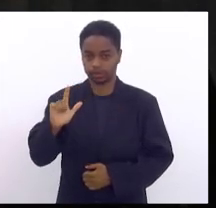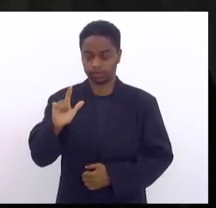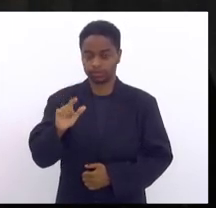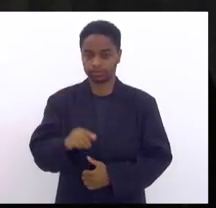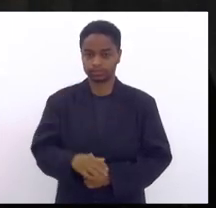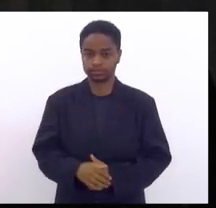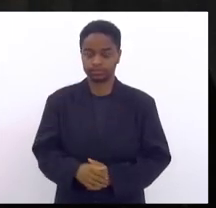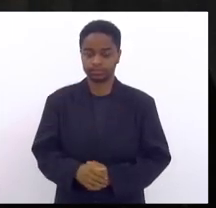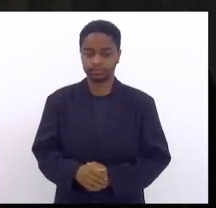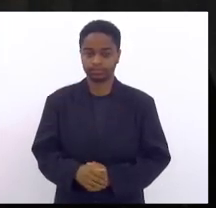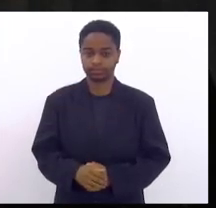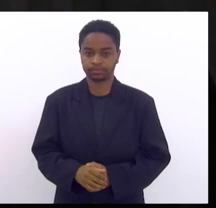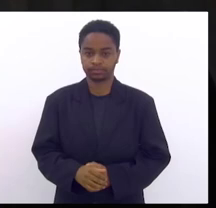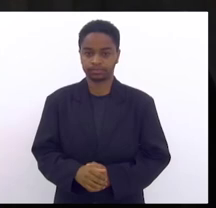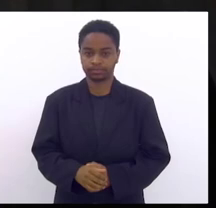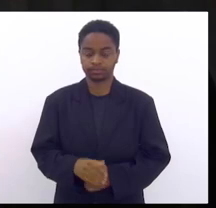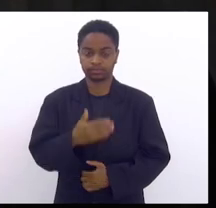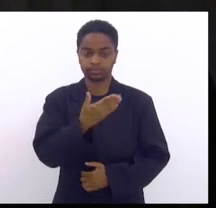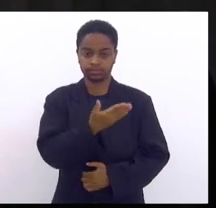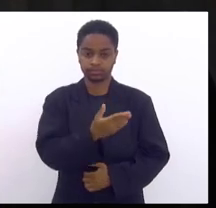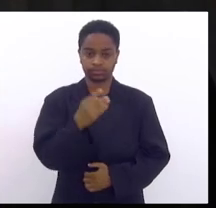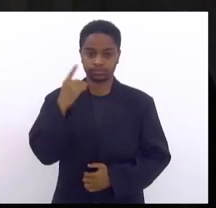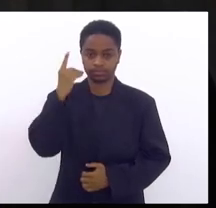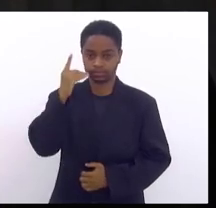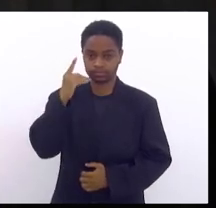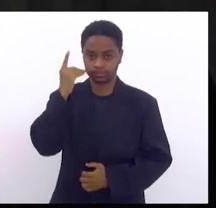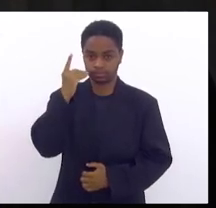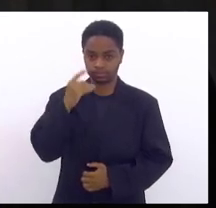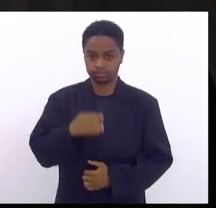Ceasa, senhor deputado